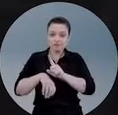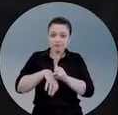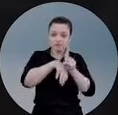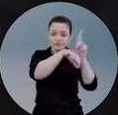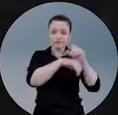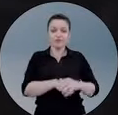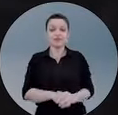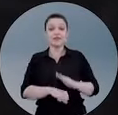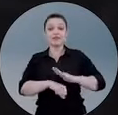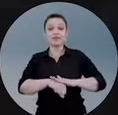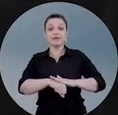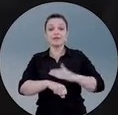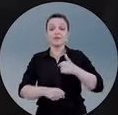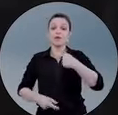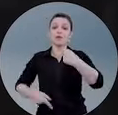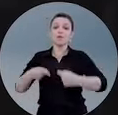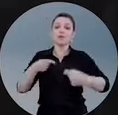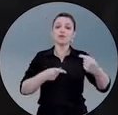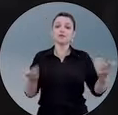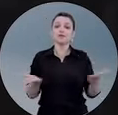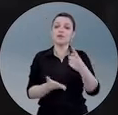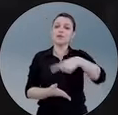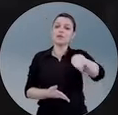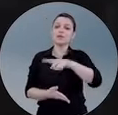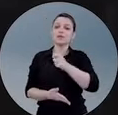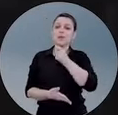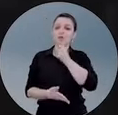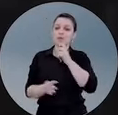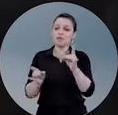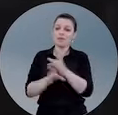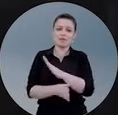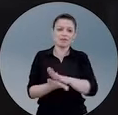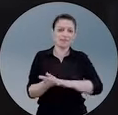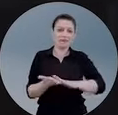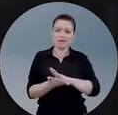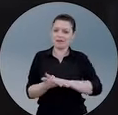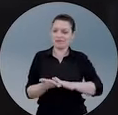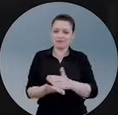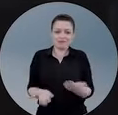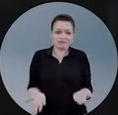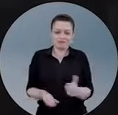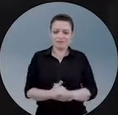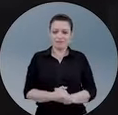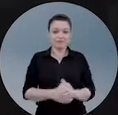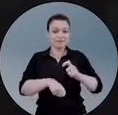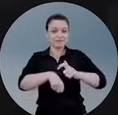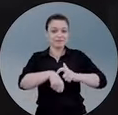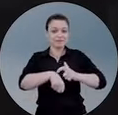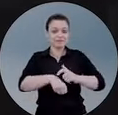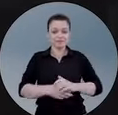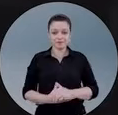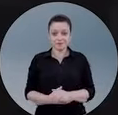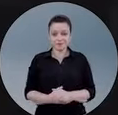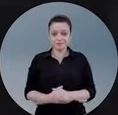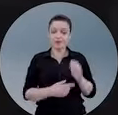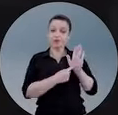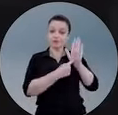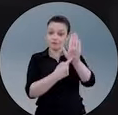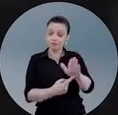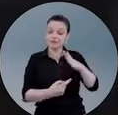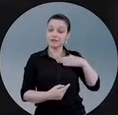astronauta. Tempo. Os políticos que aí estão não conseguiram nos entregar o Estado que sonhamos.